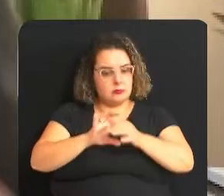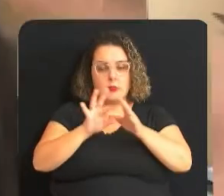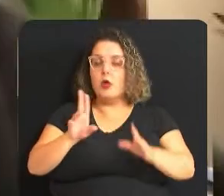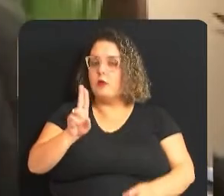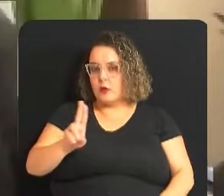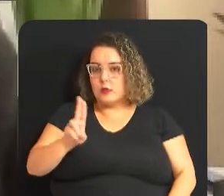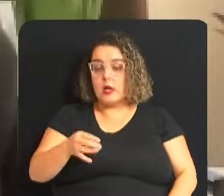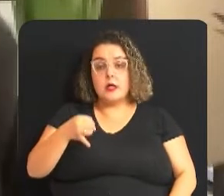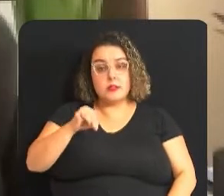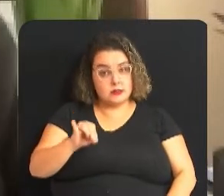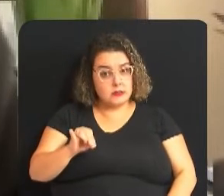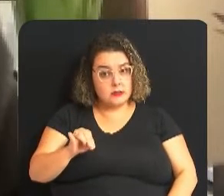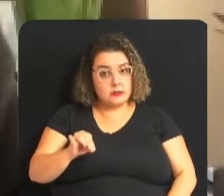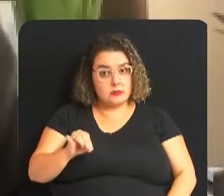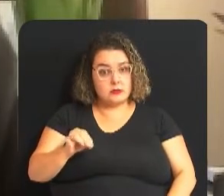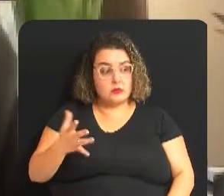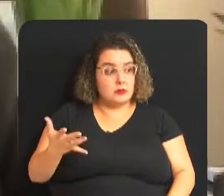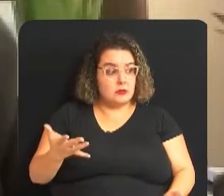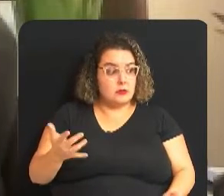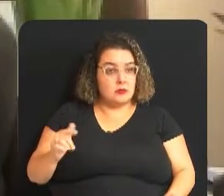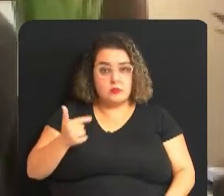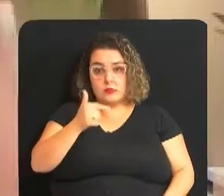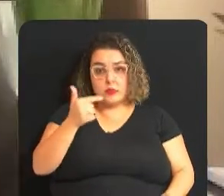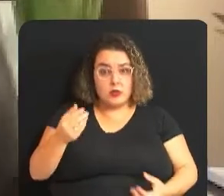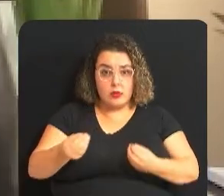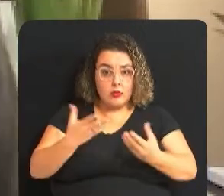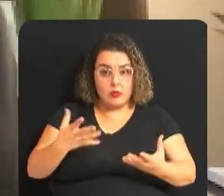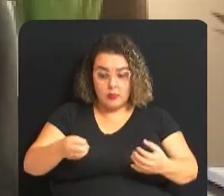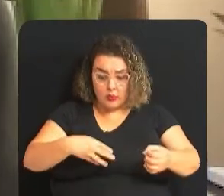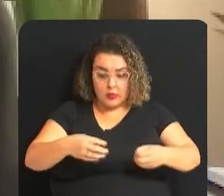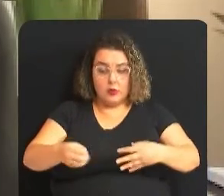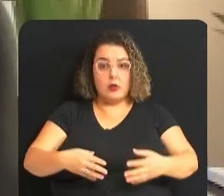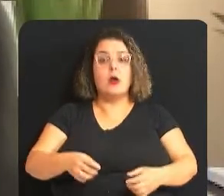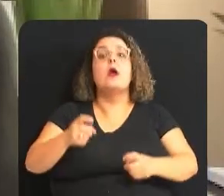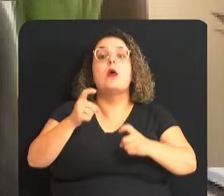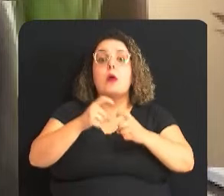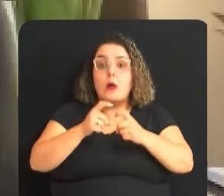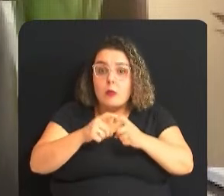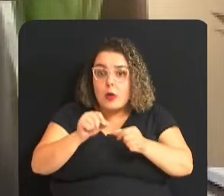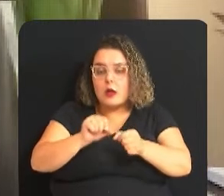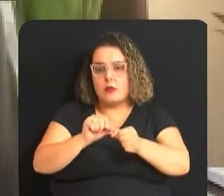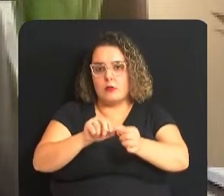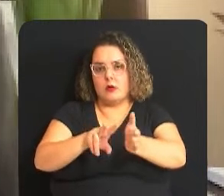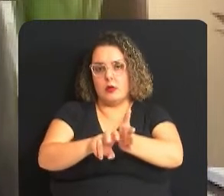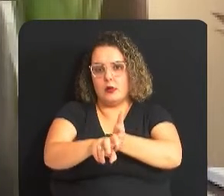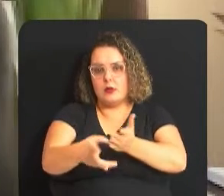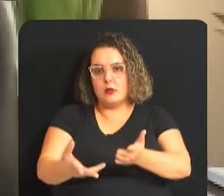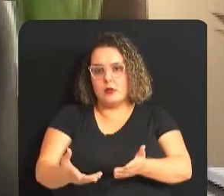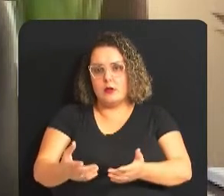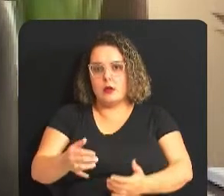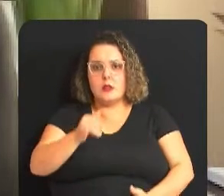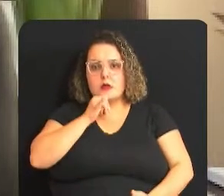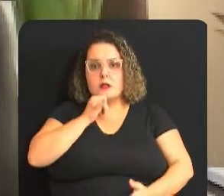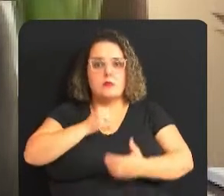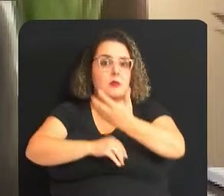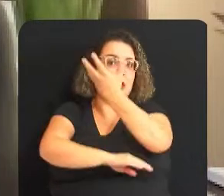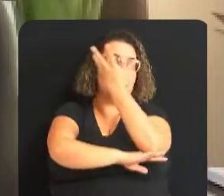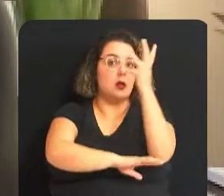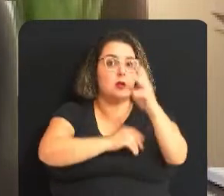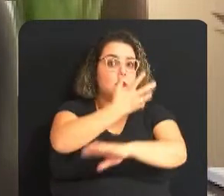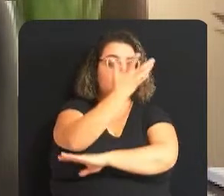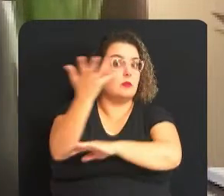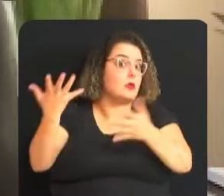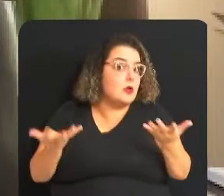Mas se eu estiver no meio do mato, no meio da Amazônia, é o médico que faz o diagnóstico. E hoje tem muito médico que não sabe fazer